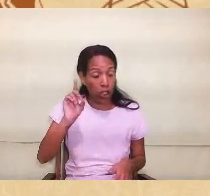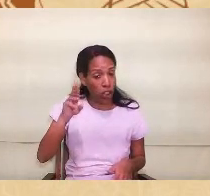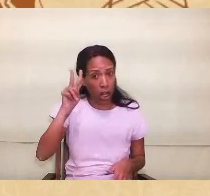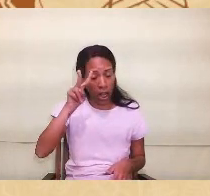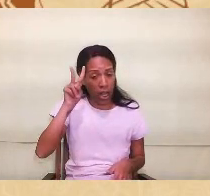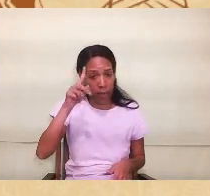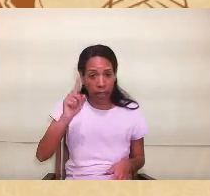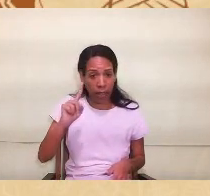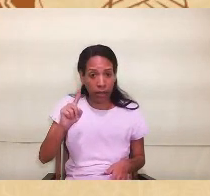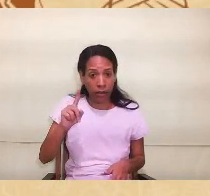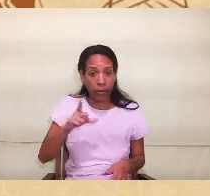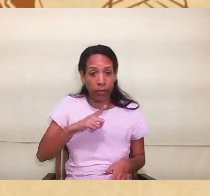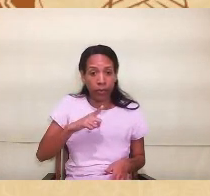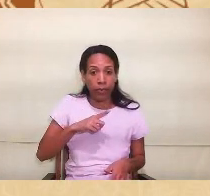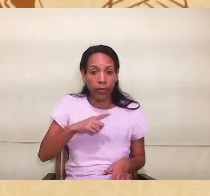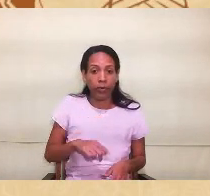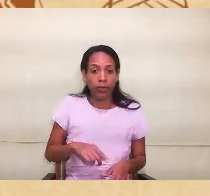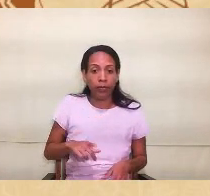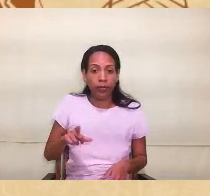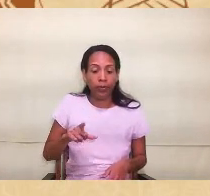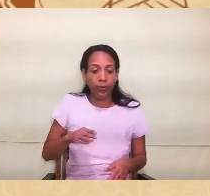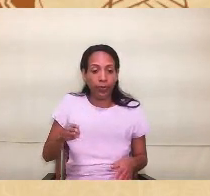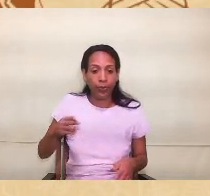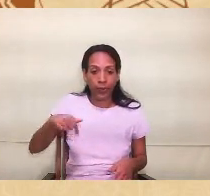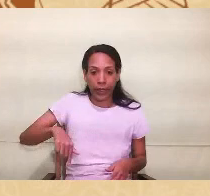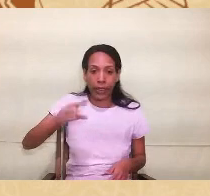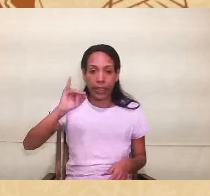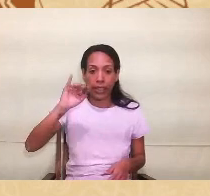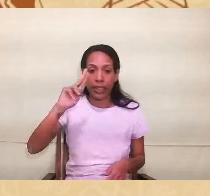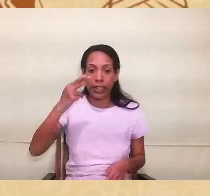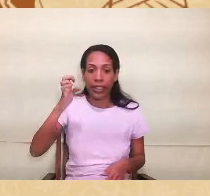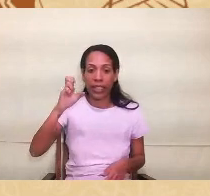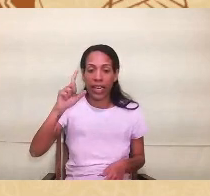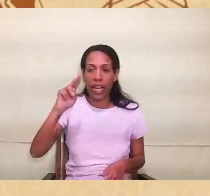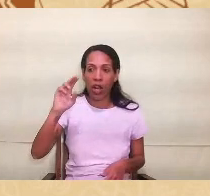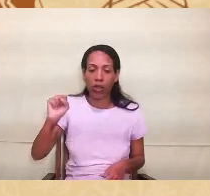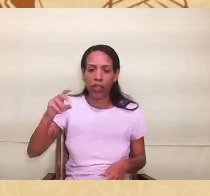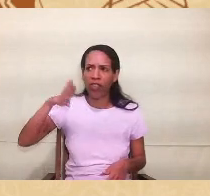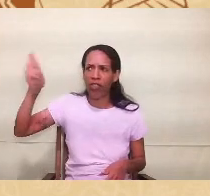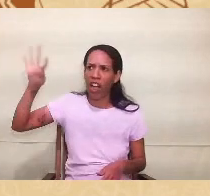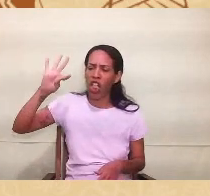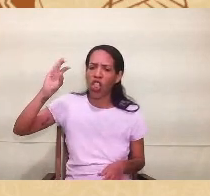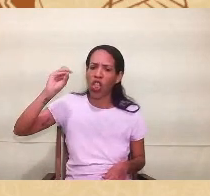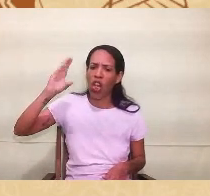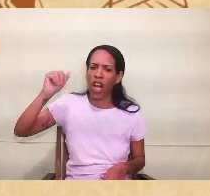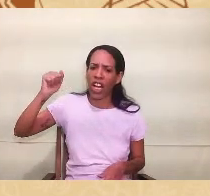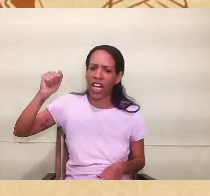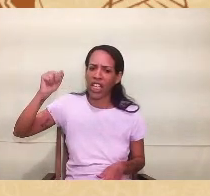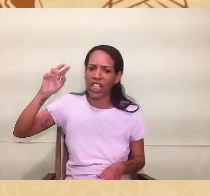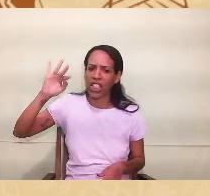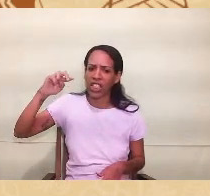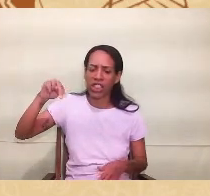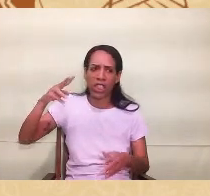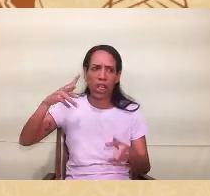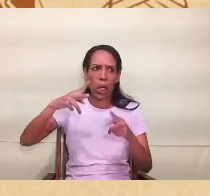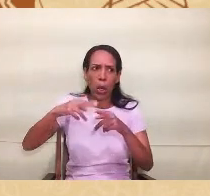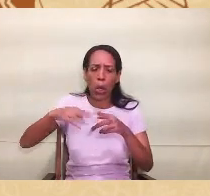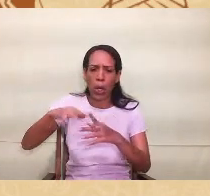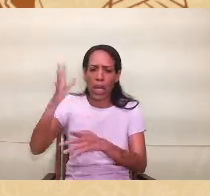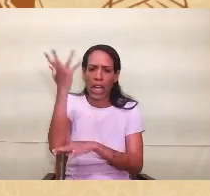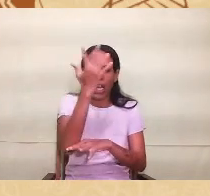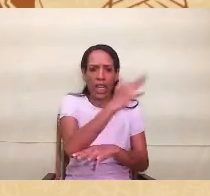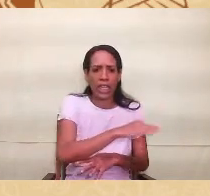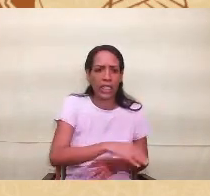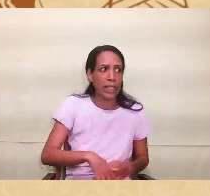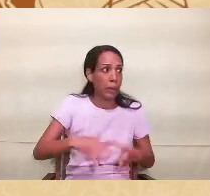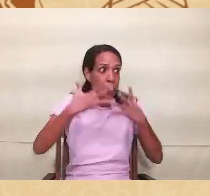os autores do PAC. Ela sai daqui de Ilhéus, vai lá para Tocantins, cortando a mata, tá entendendo? É uma coisa desastrosa. Mas e para